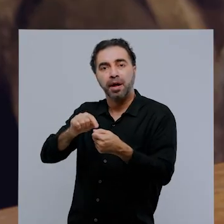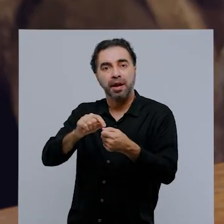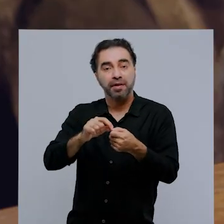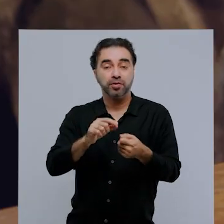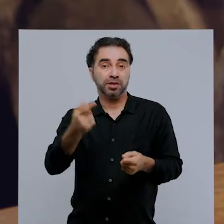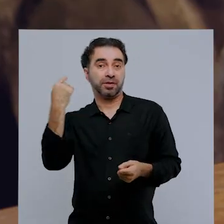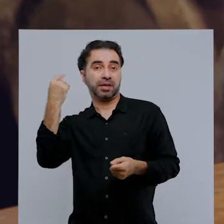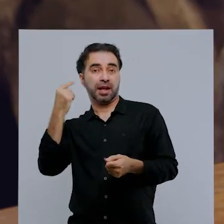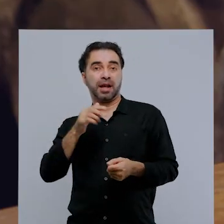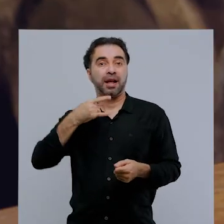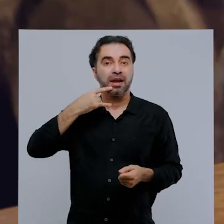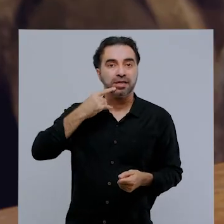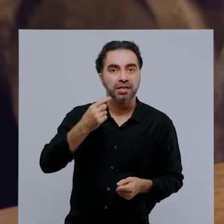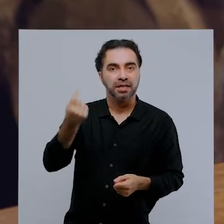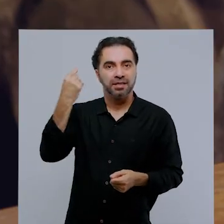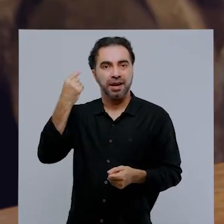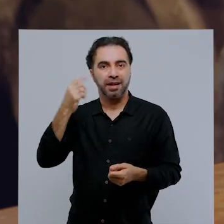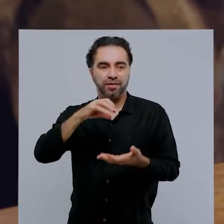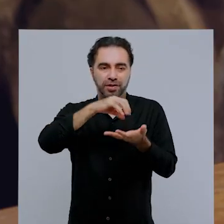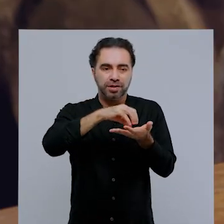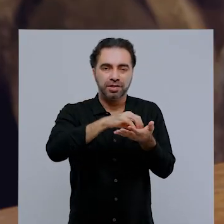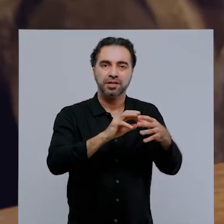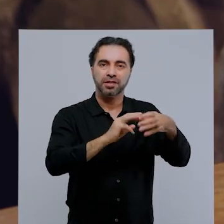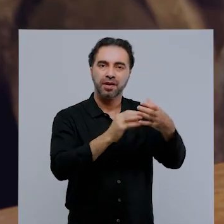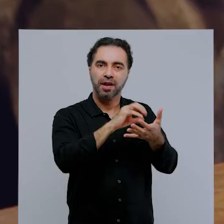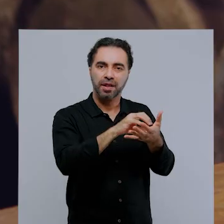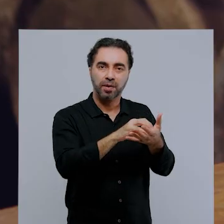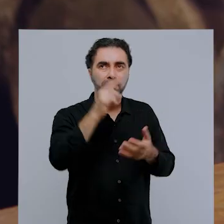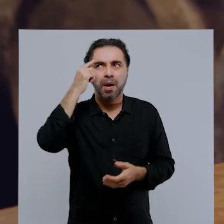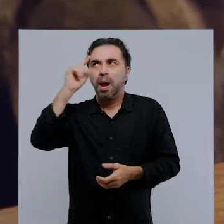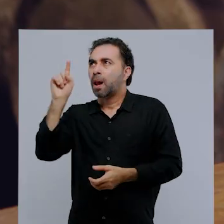Engenho Central. A gente chegou, né, quando teve a